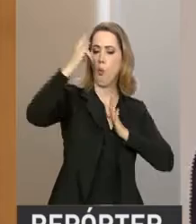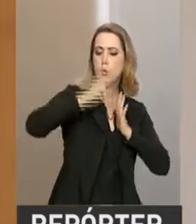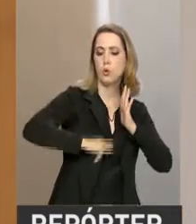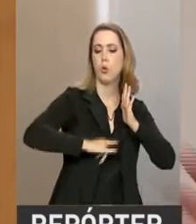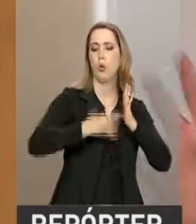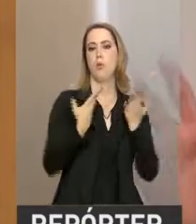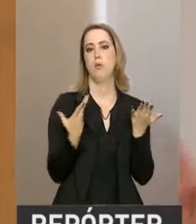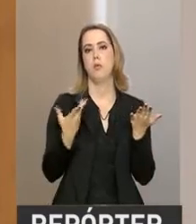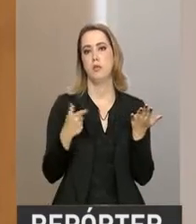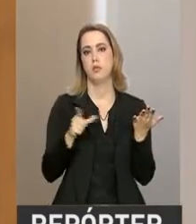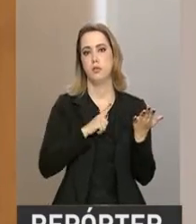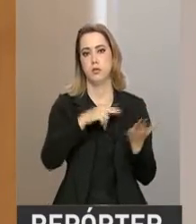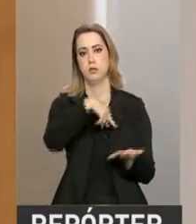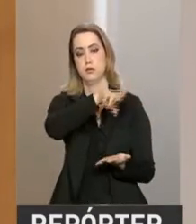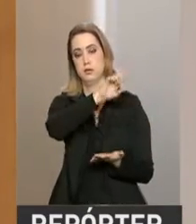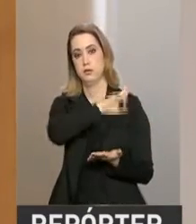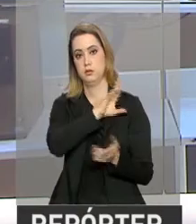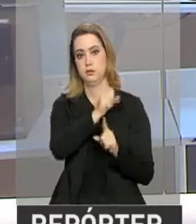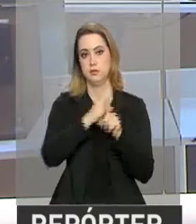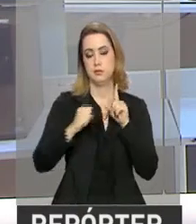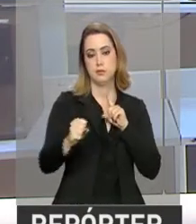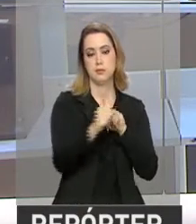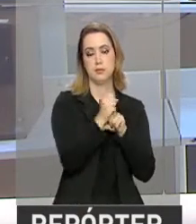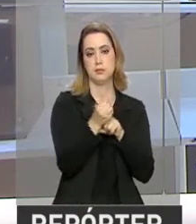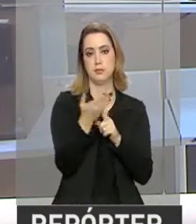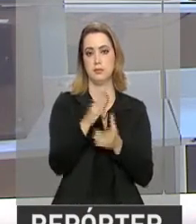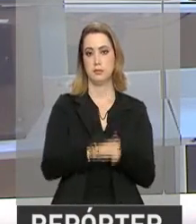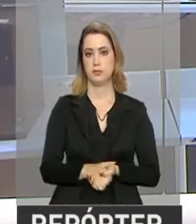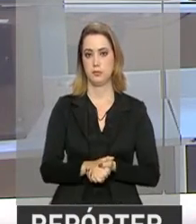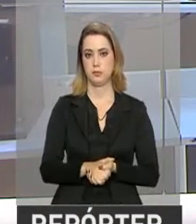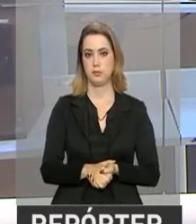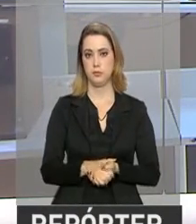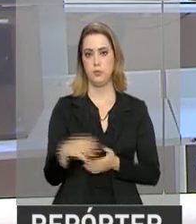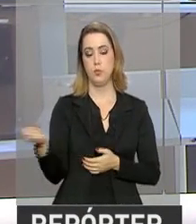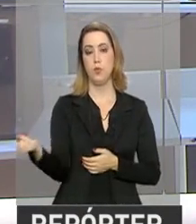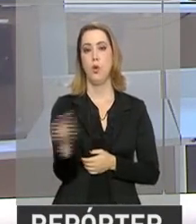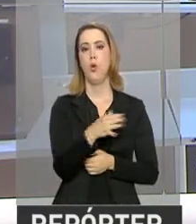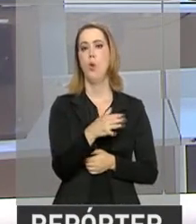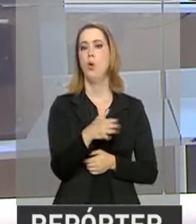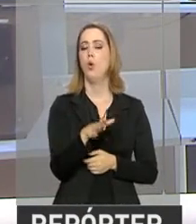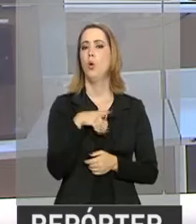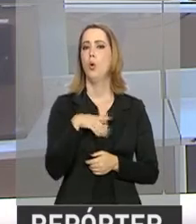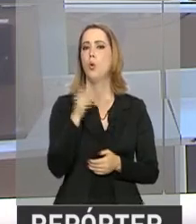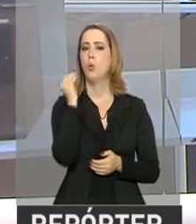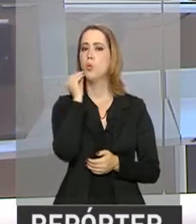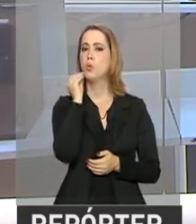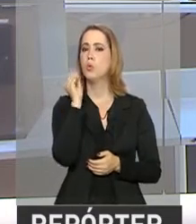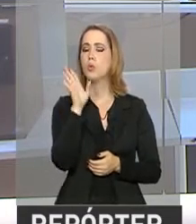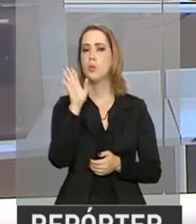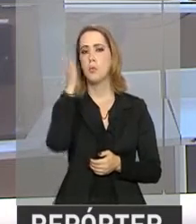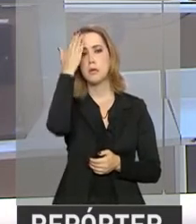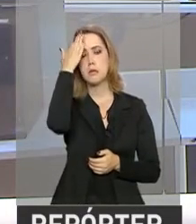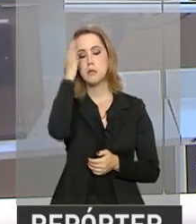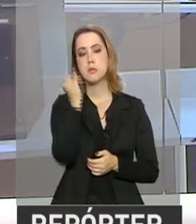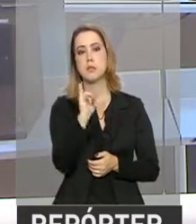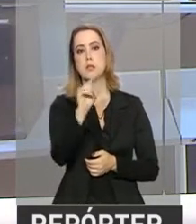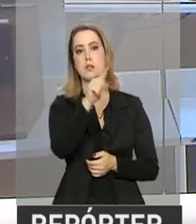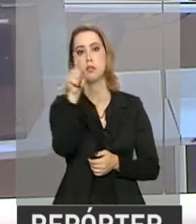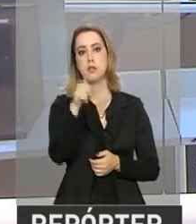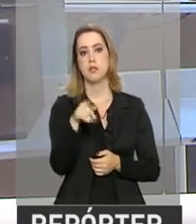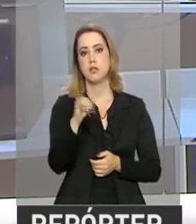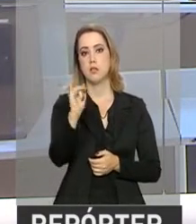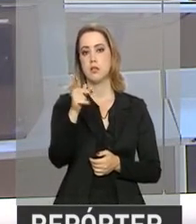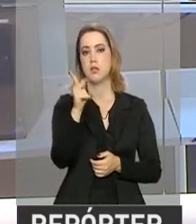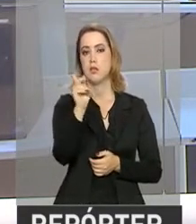e responsabilidade social. Um novo teste rápido para detectar o Zika vírus recebeu registro da